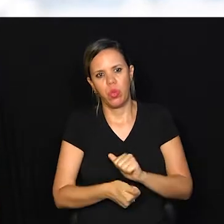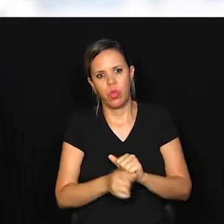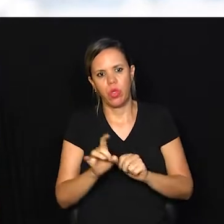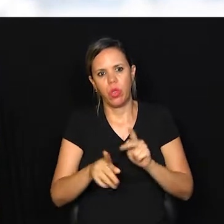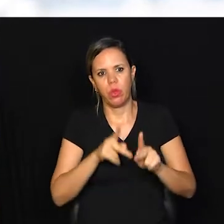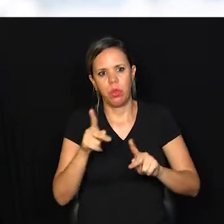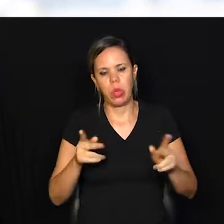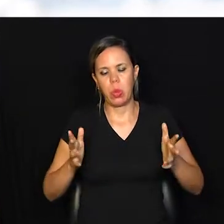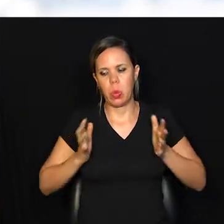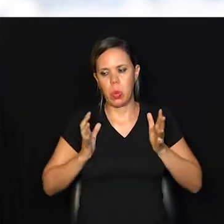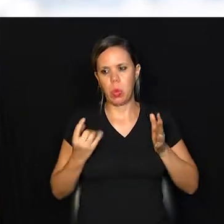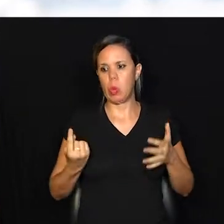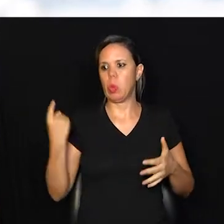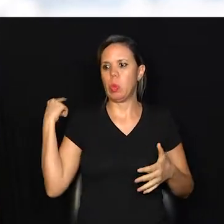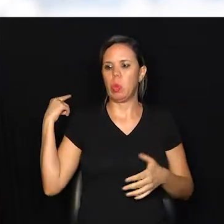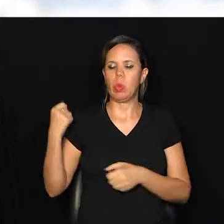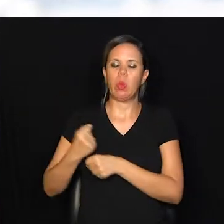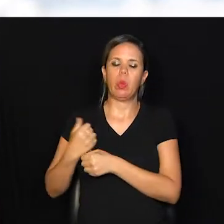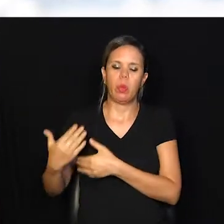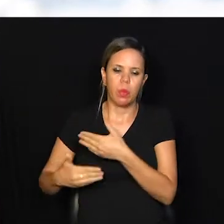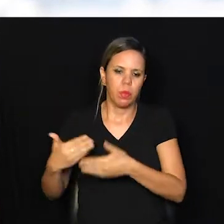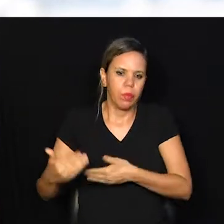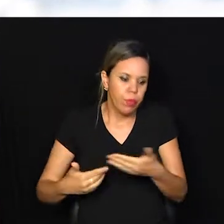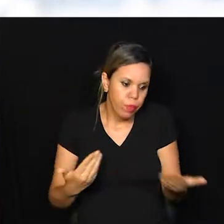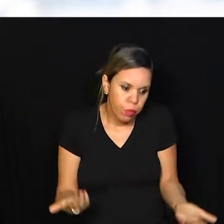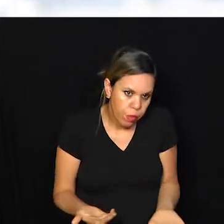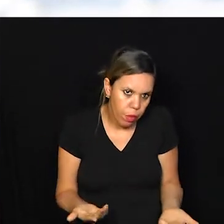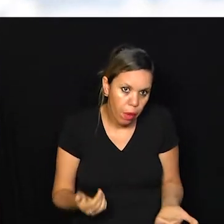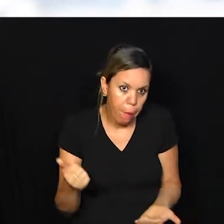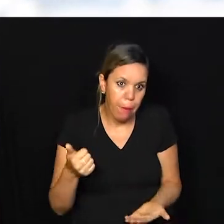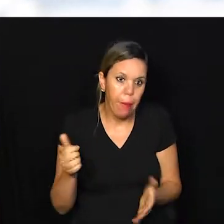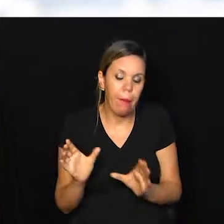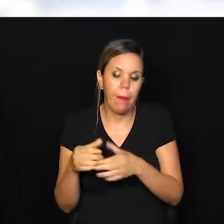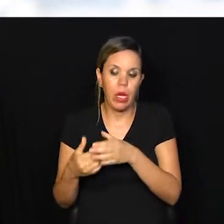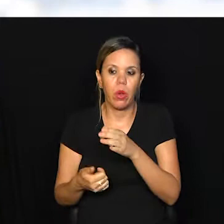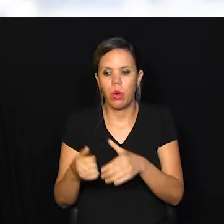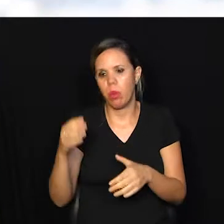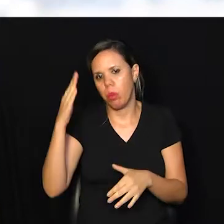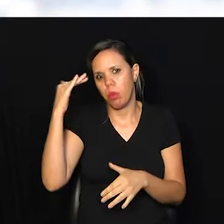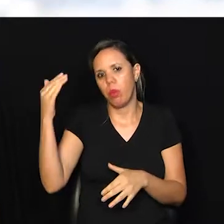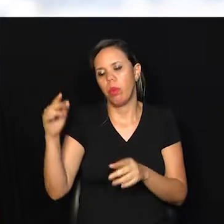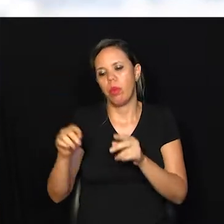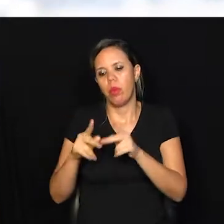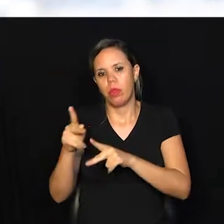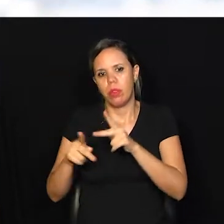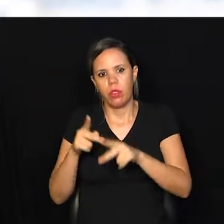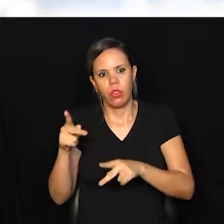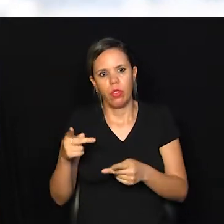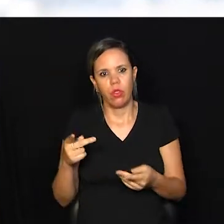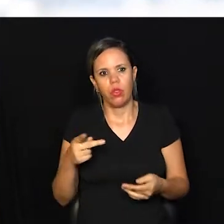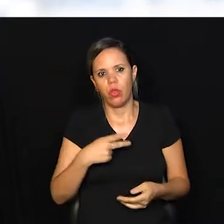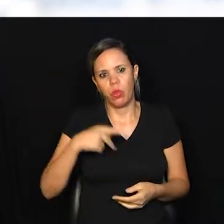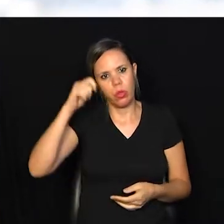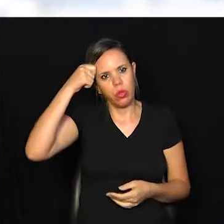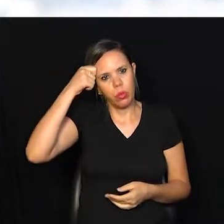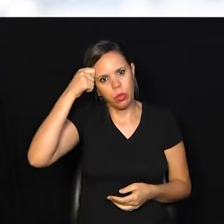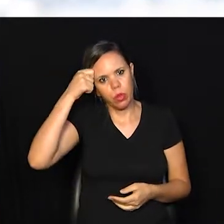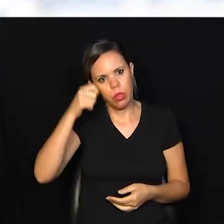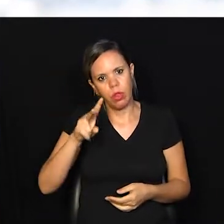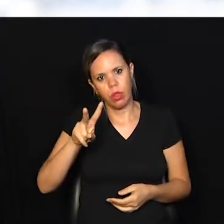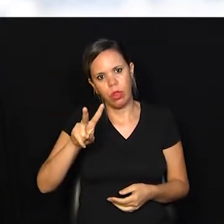as classes nobres. Tanto que talvez os primeiros clubes populares, genuinamente populares, foram a Ponte Preta e o Vasco da